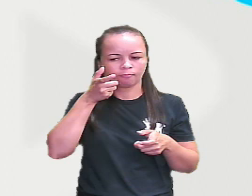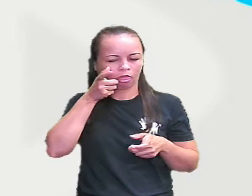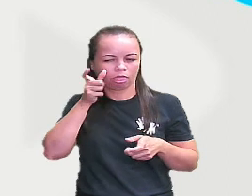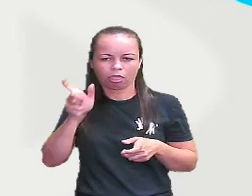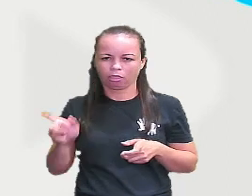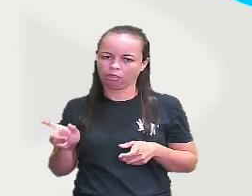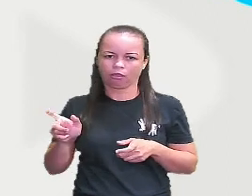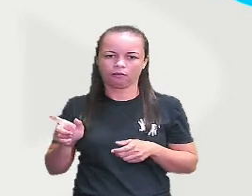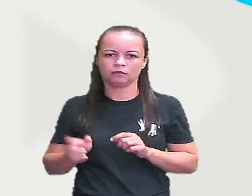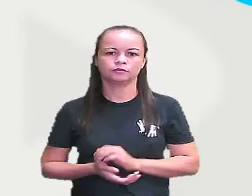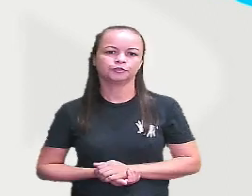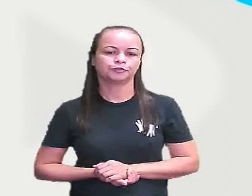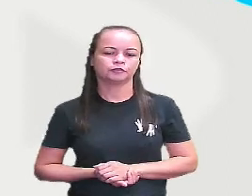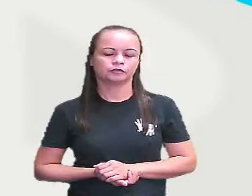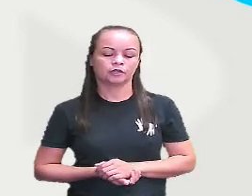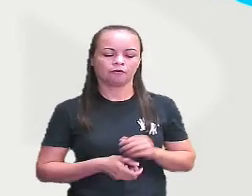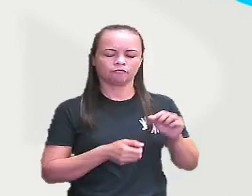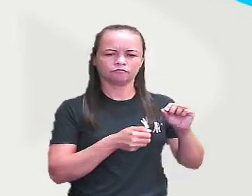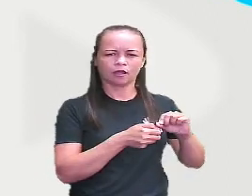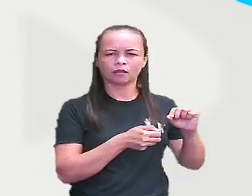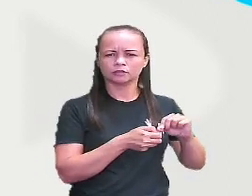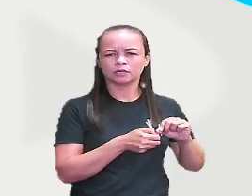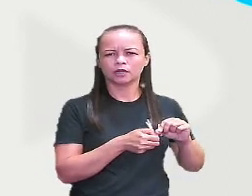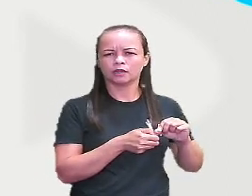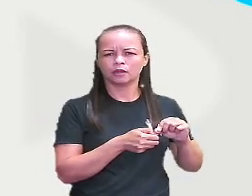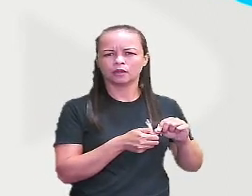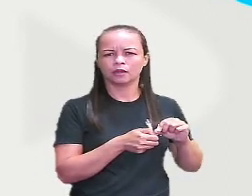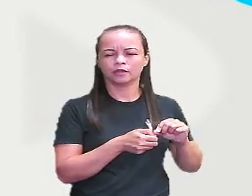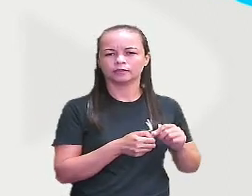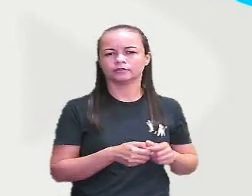Desinteresse. Fazer.